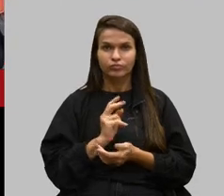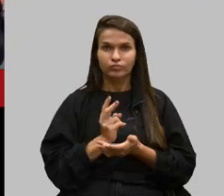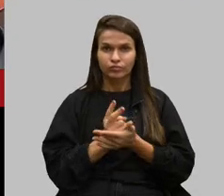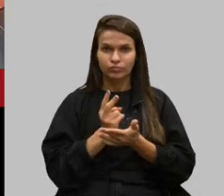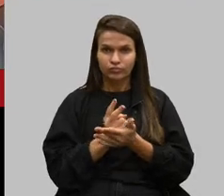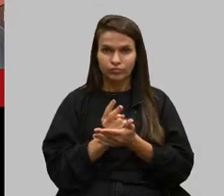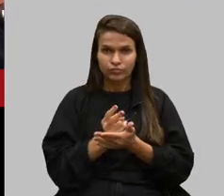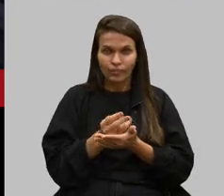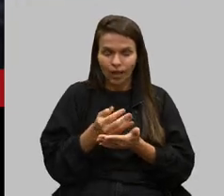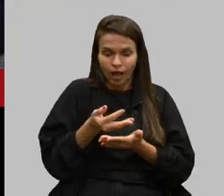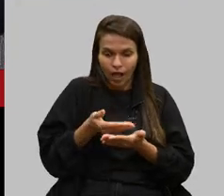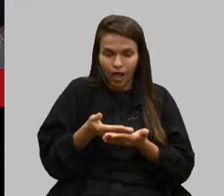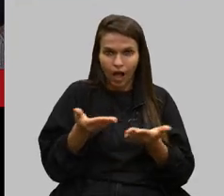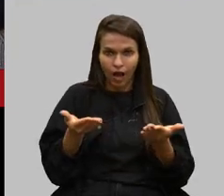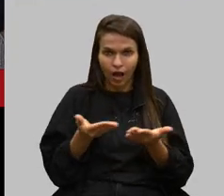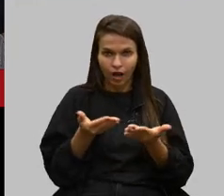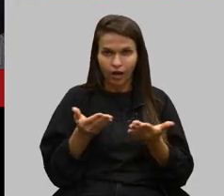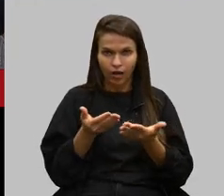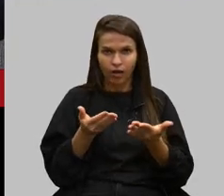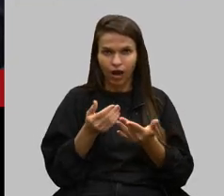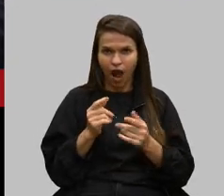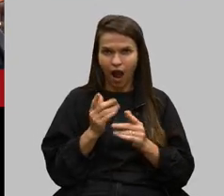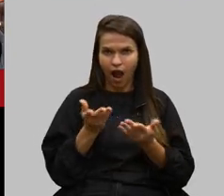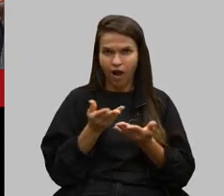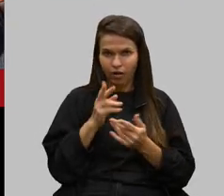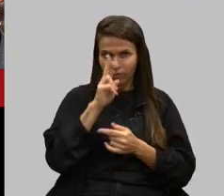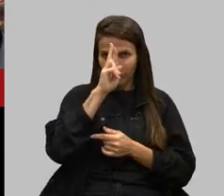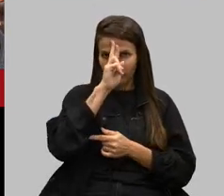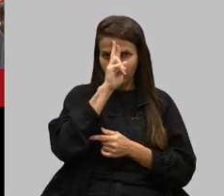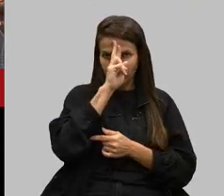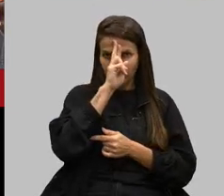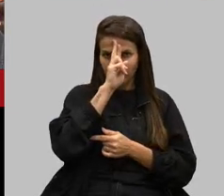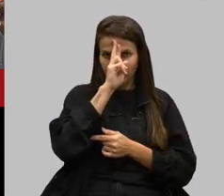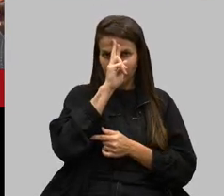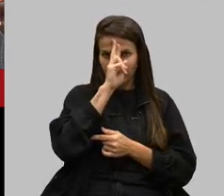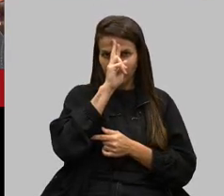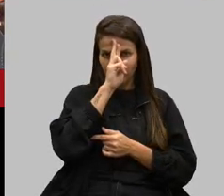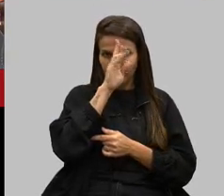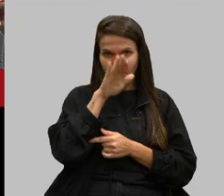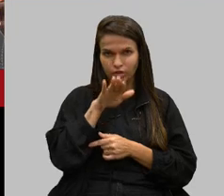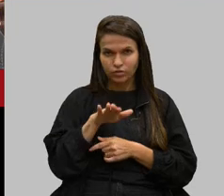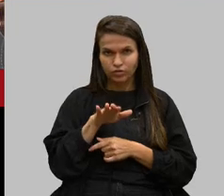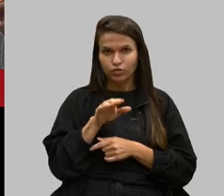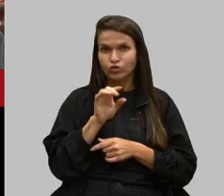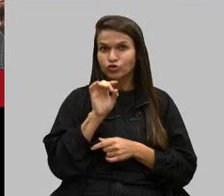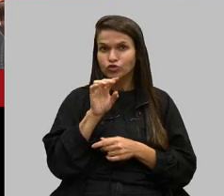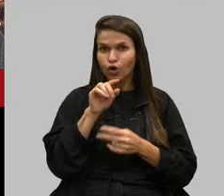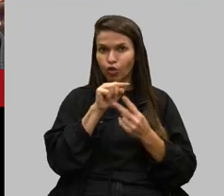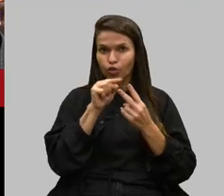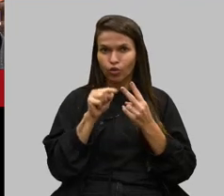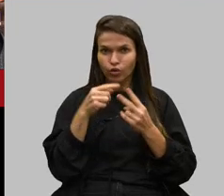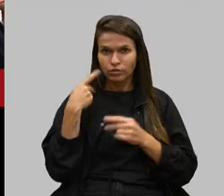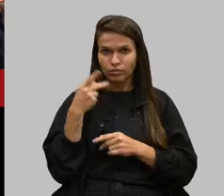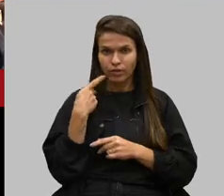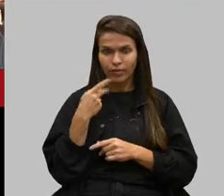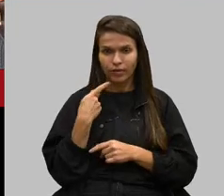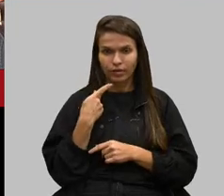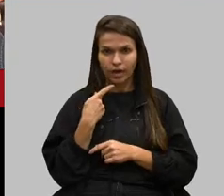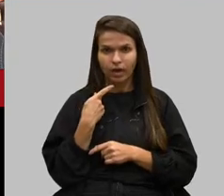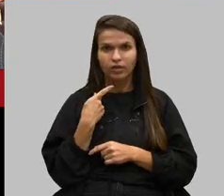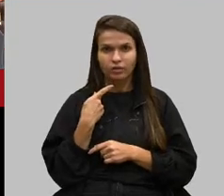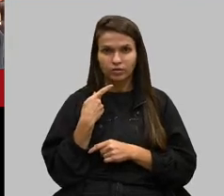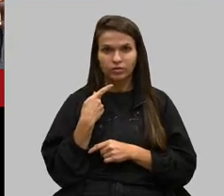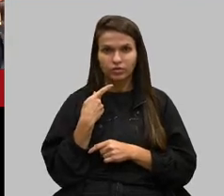agora nós meio-dia começou nove e pouquinho apenas dois parlamentares ocupou